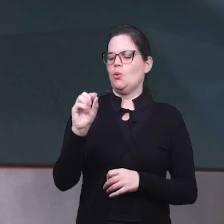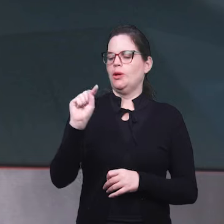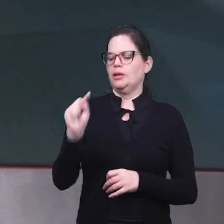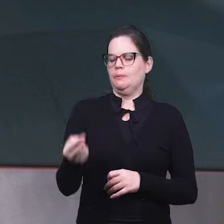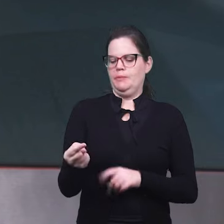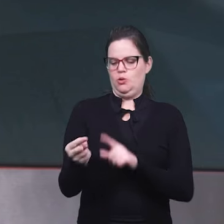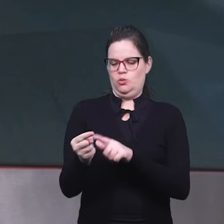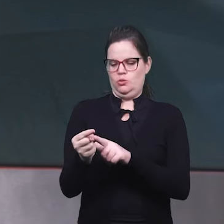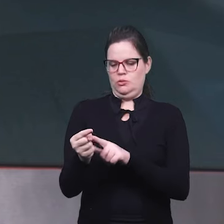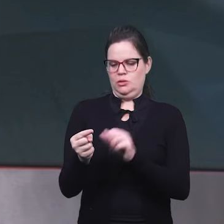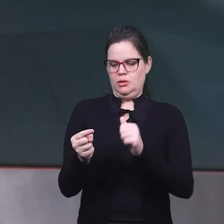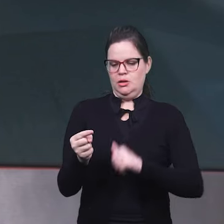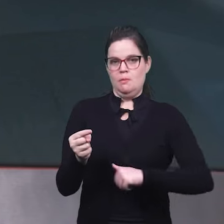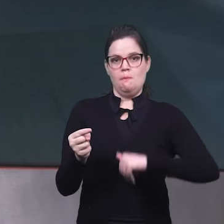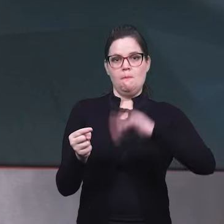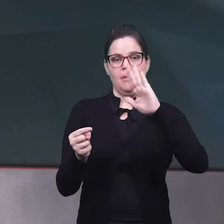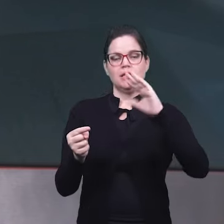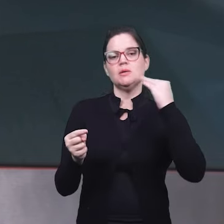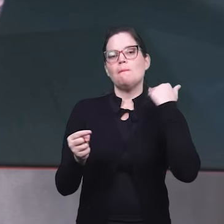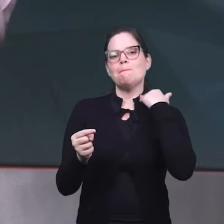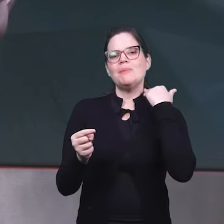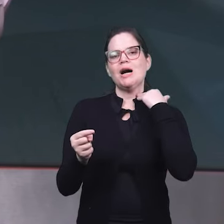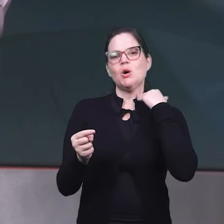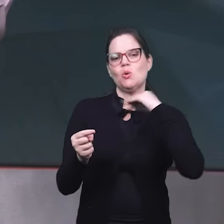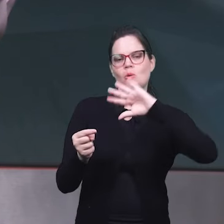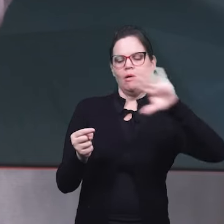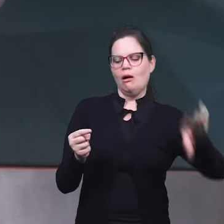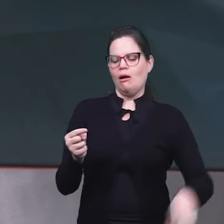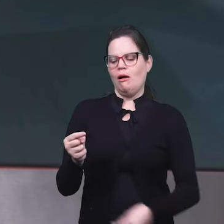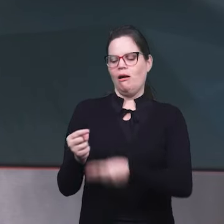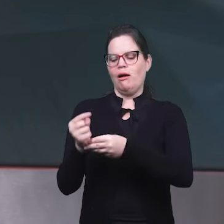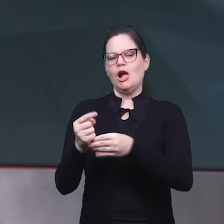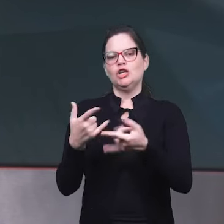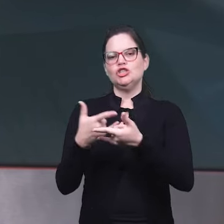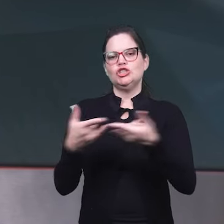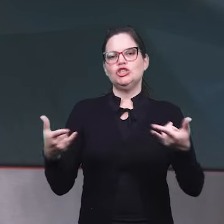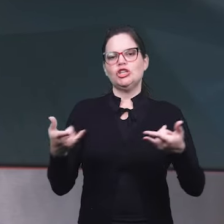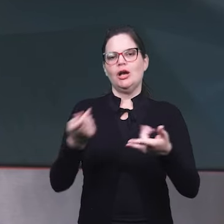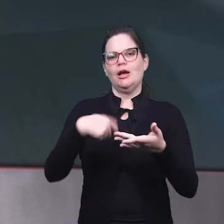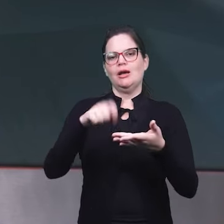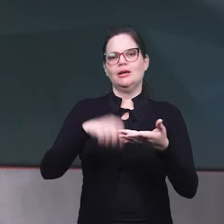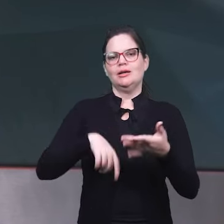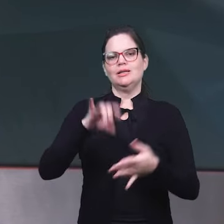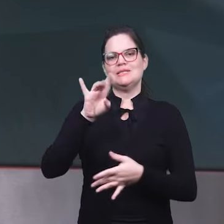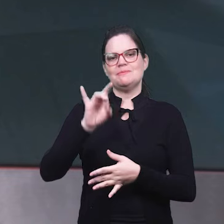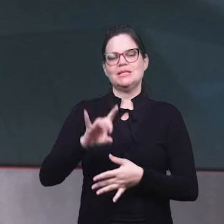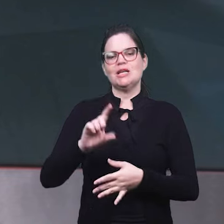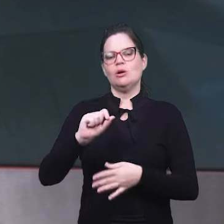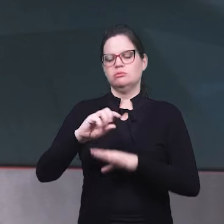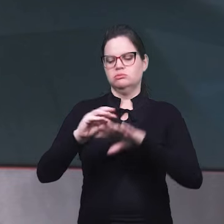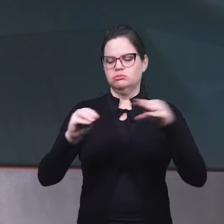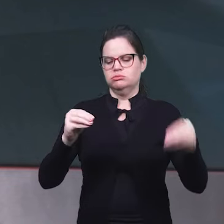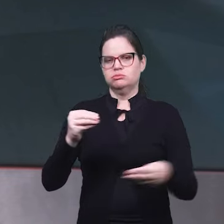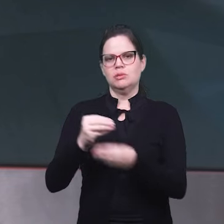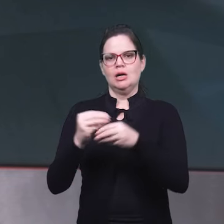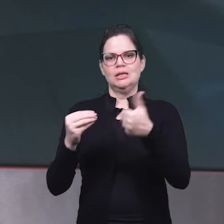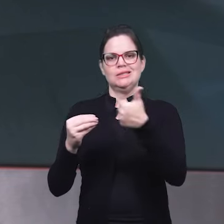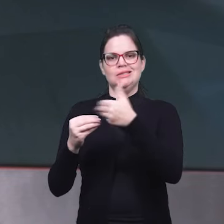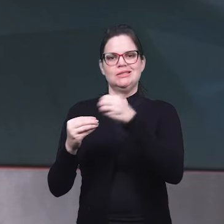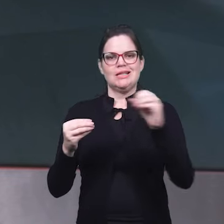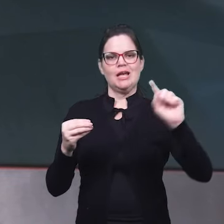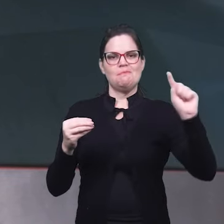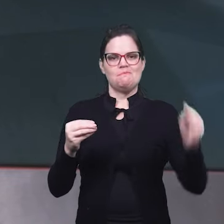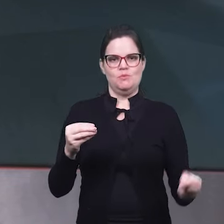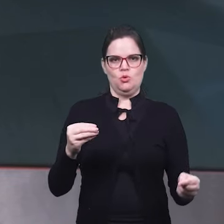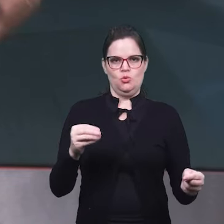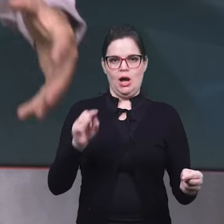Além daquele dinheiro, o banco te dá um crédito pré-aprovado de mais 100 mil, digamos.